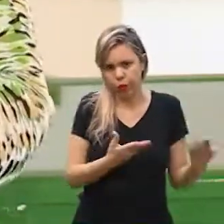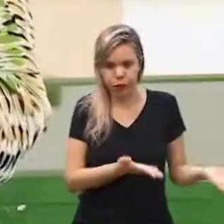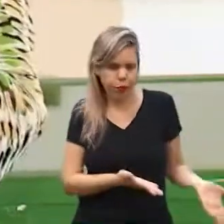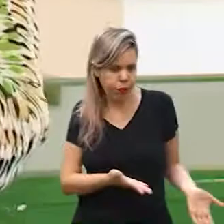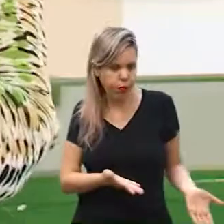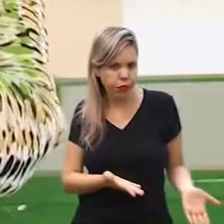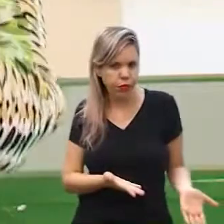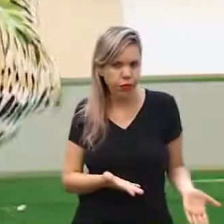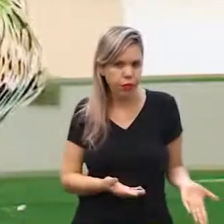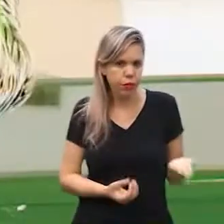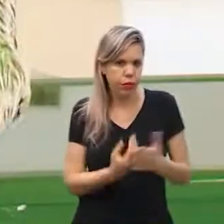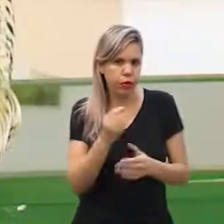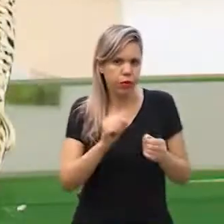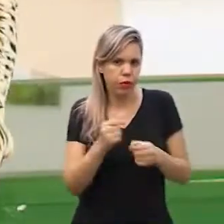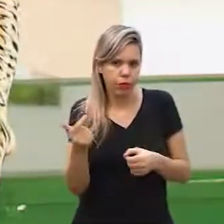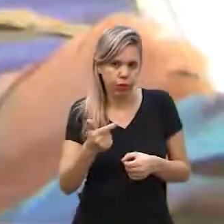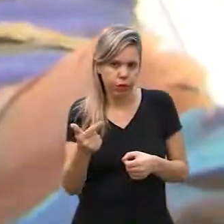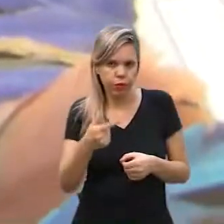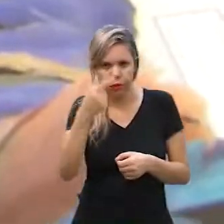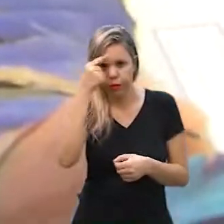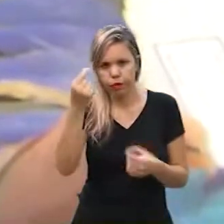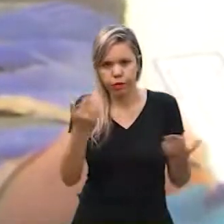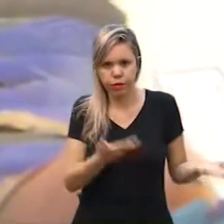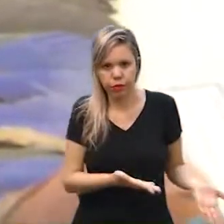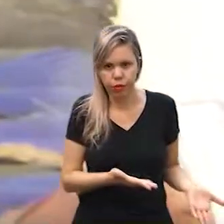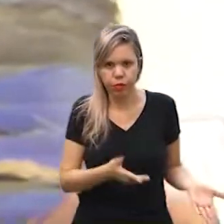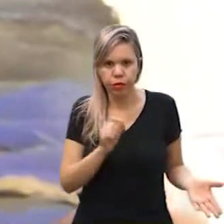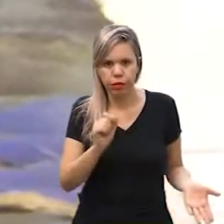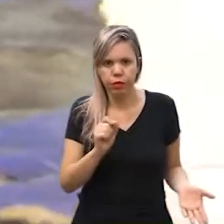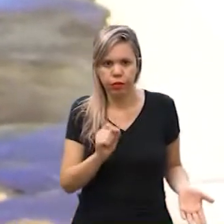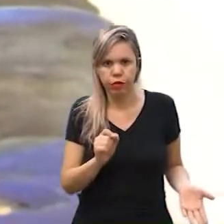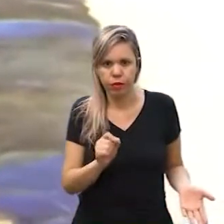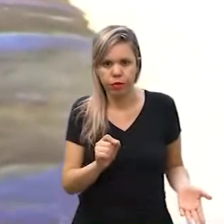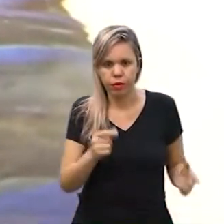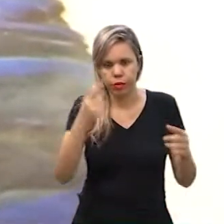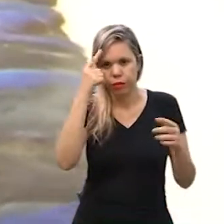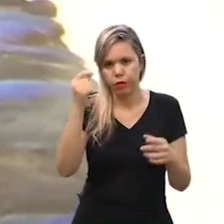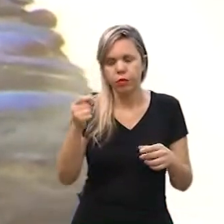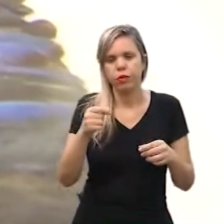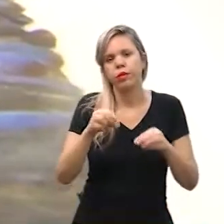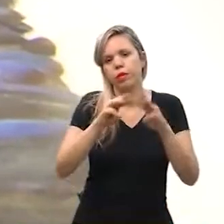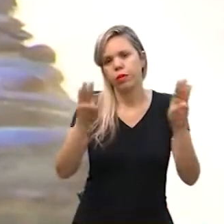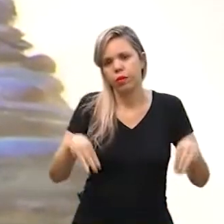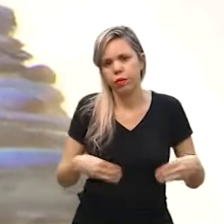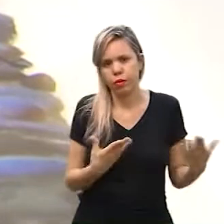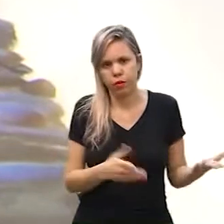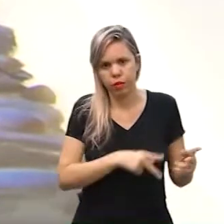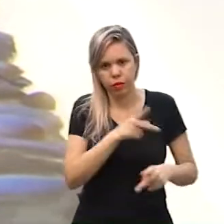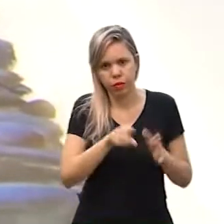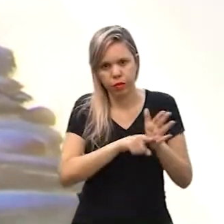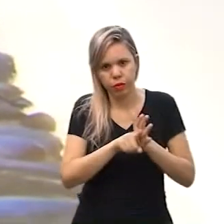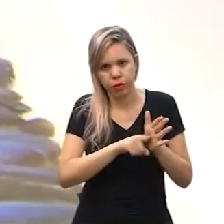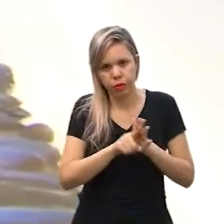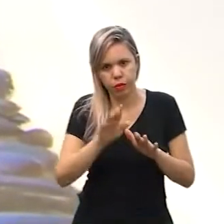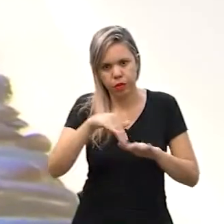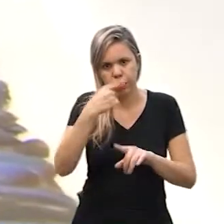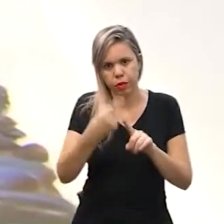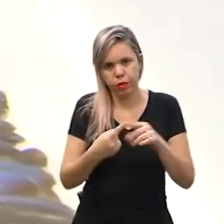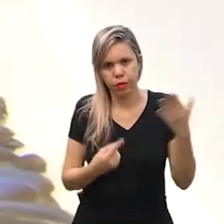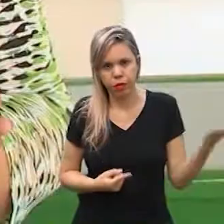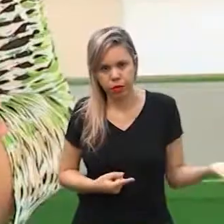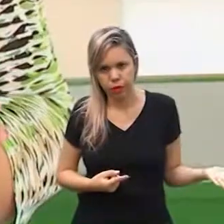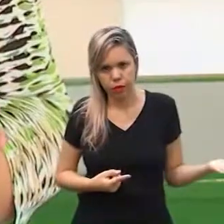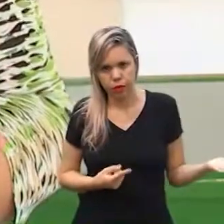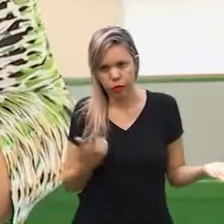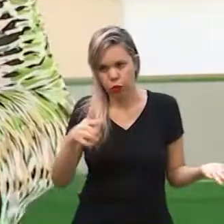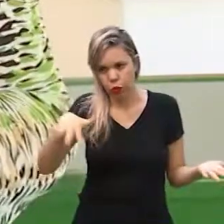museu e acabam fazendo uma segunda graduação, que é a graduação em museologia, para se especializar um pouco mais